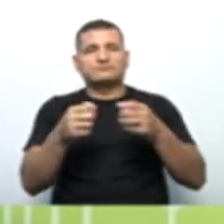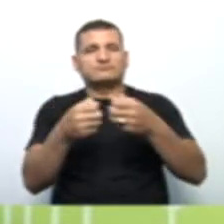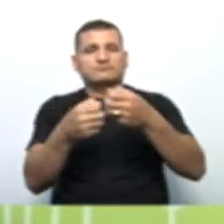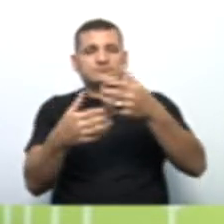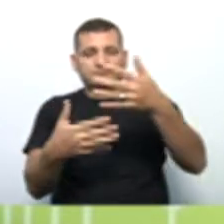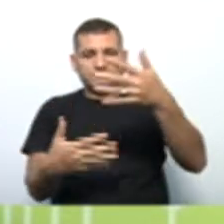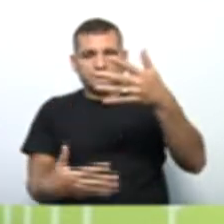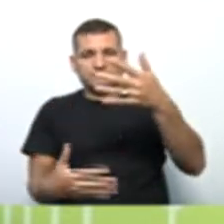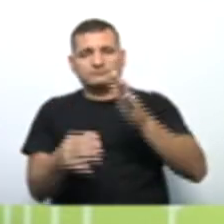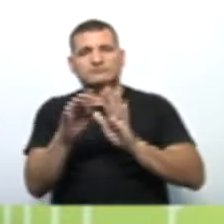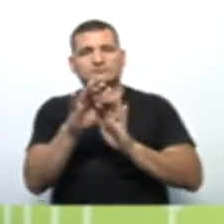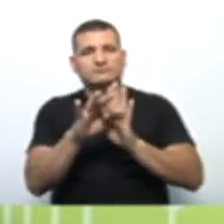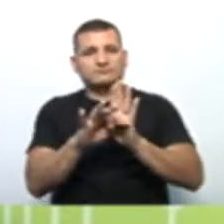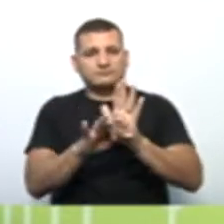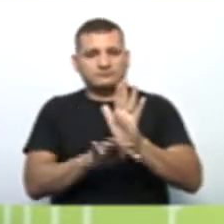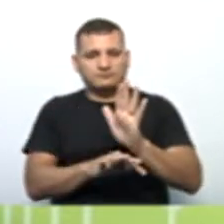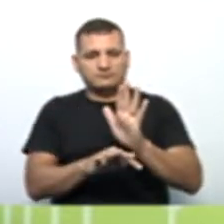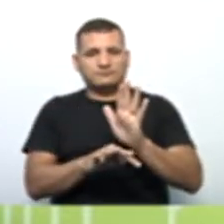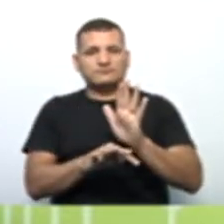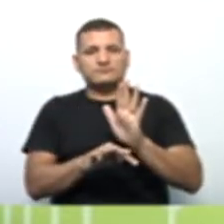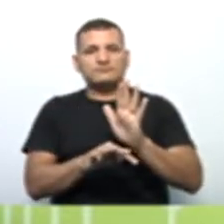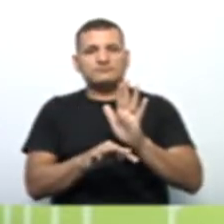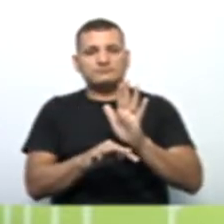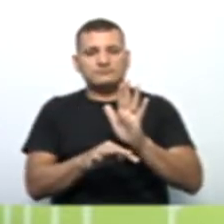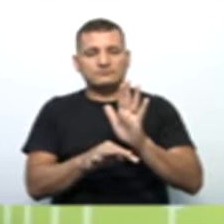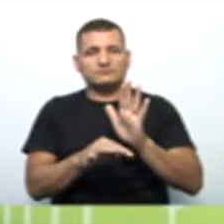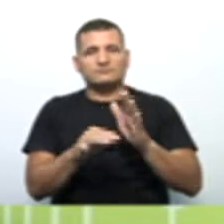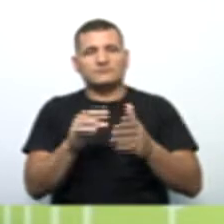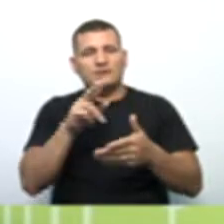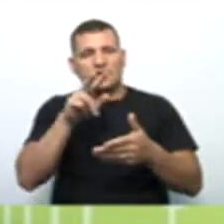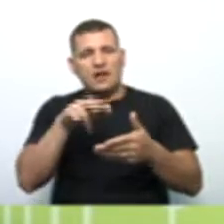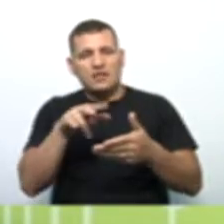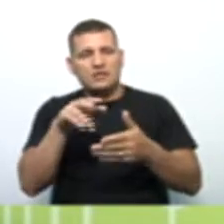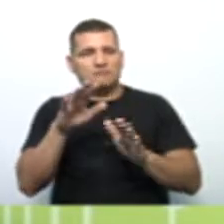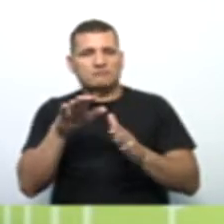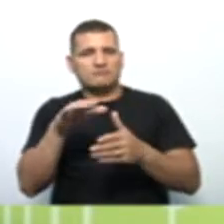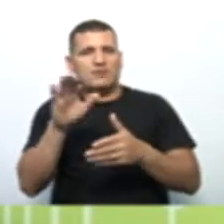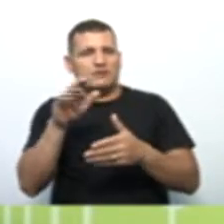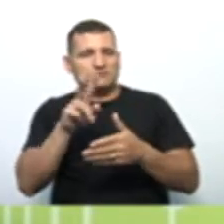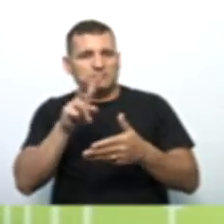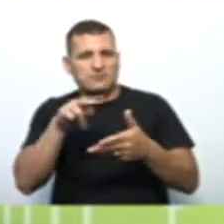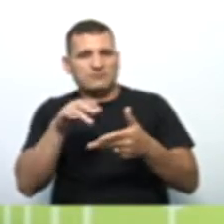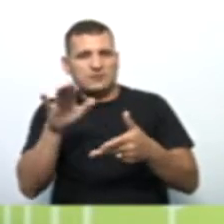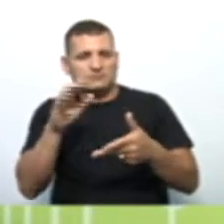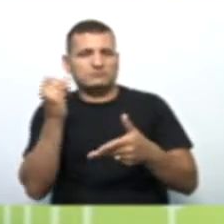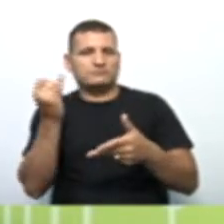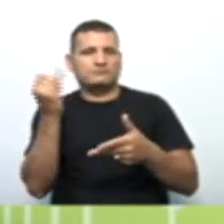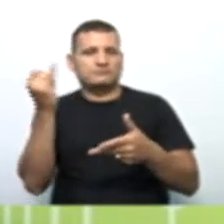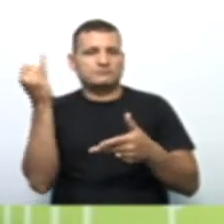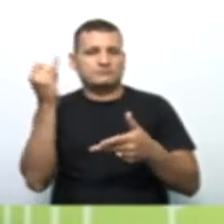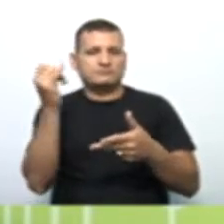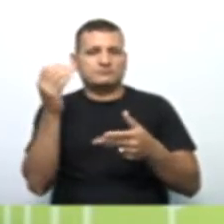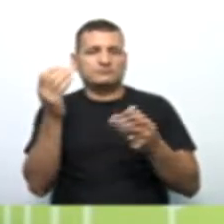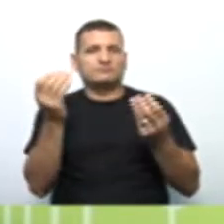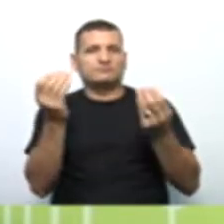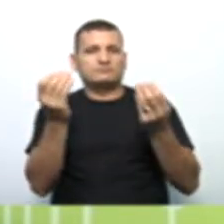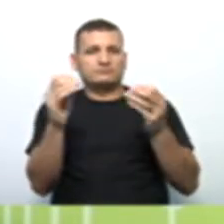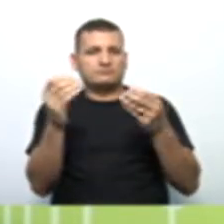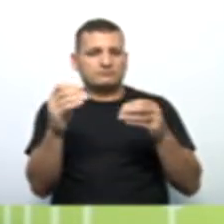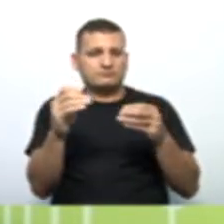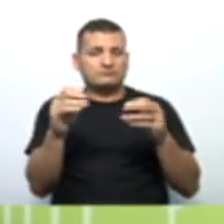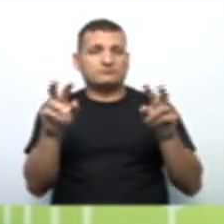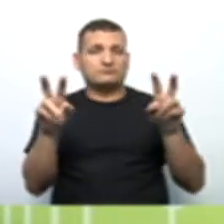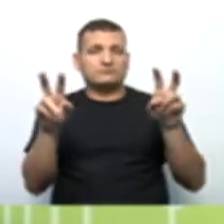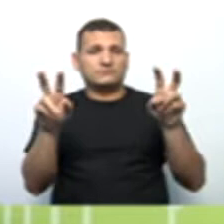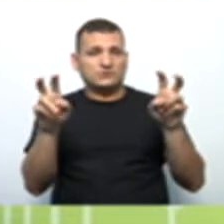colocou realmente o texto meu nome aí você pode ler mais então esse é mais é importante você colocar faz um um título bem